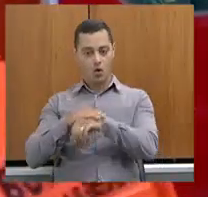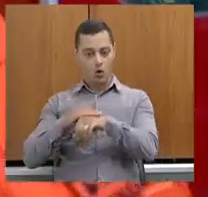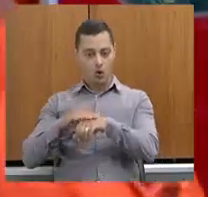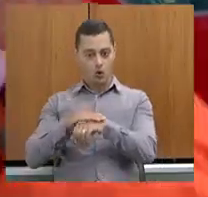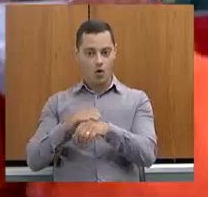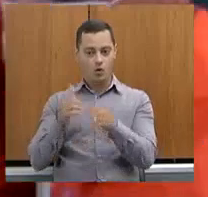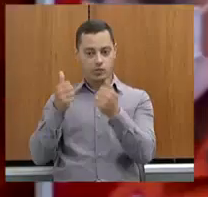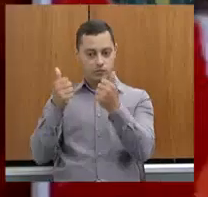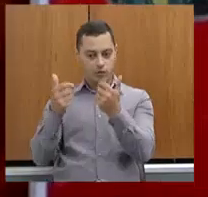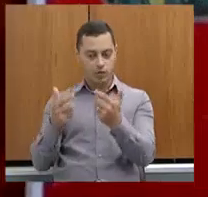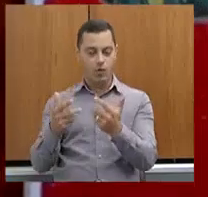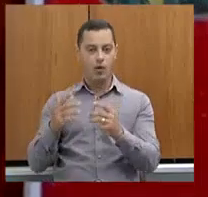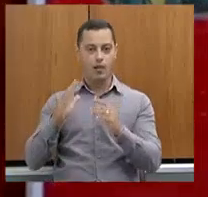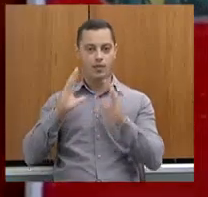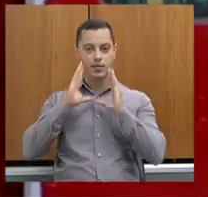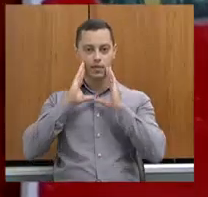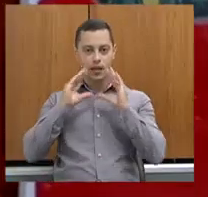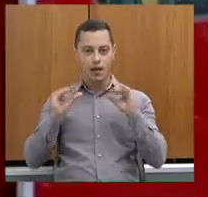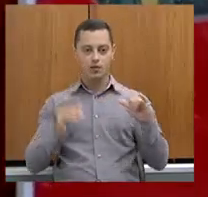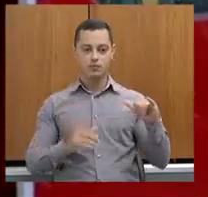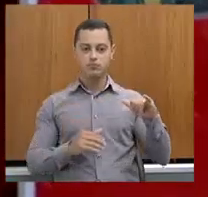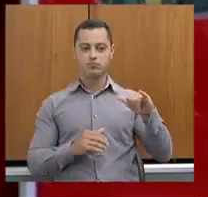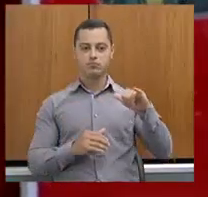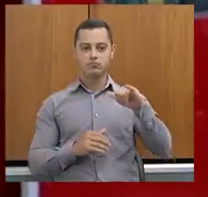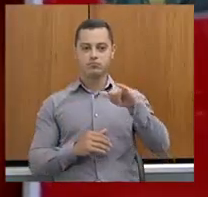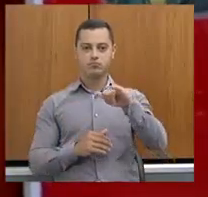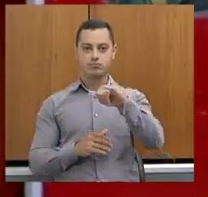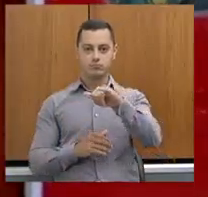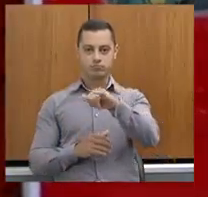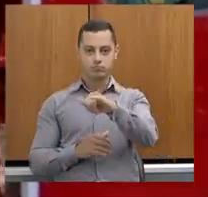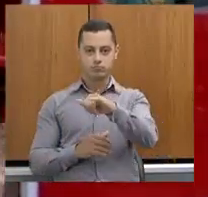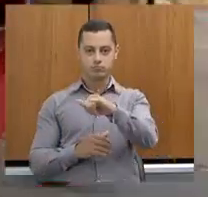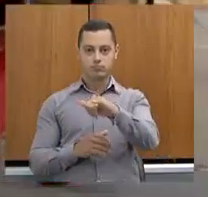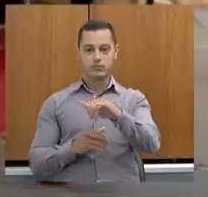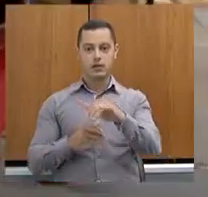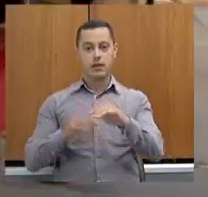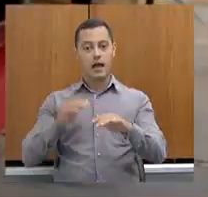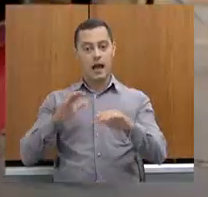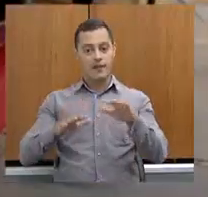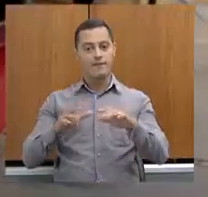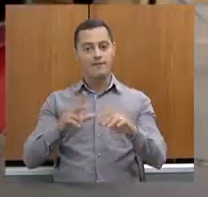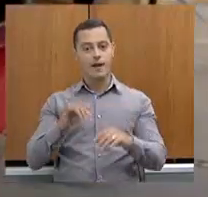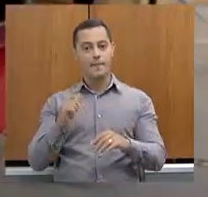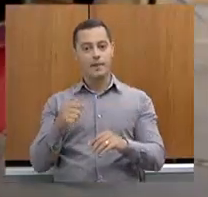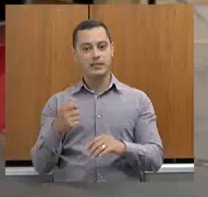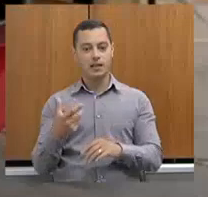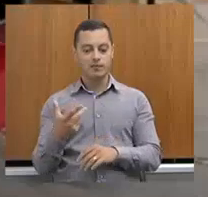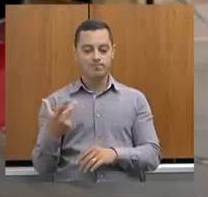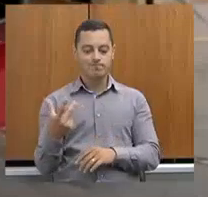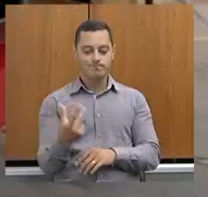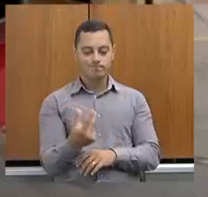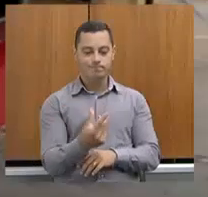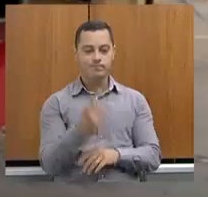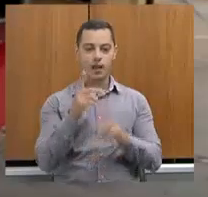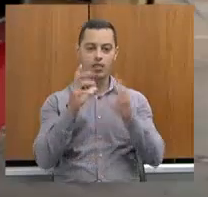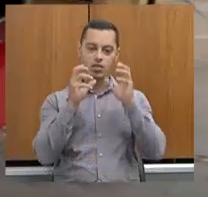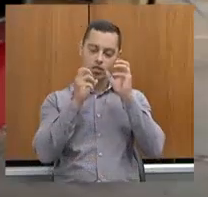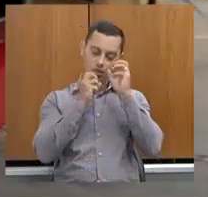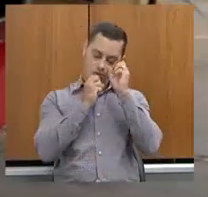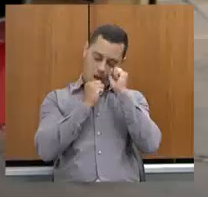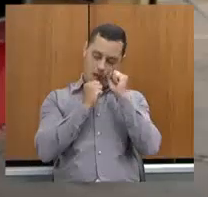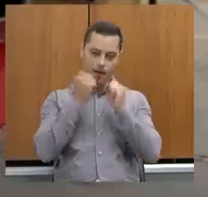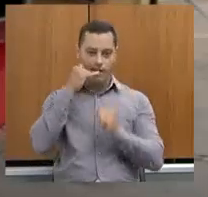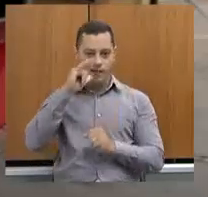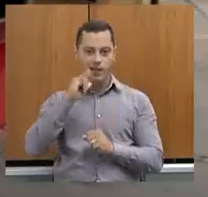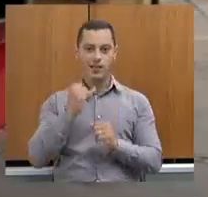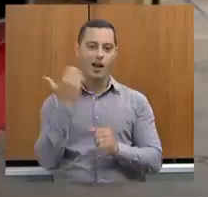Teoricamente tranquilo ao longo do voo eu Possivelmente vou ter que fazer algumas redações para criança para que ela não Não canse bastante por causa do avião